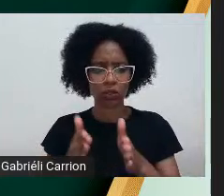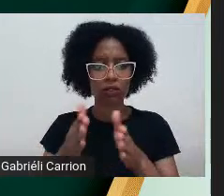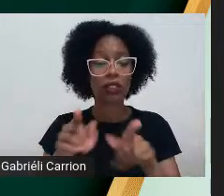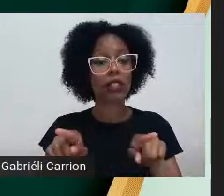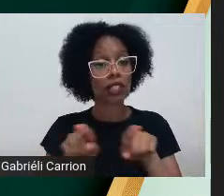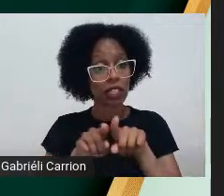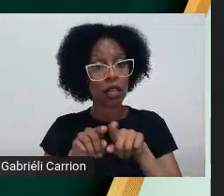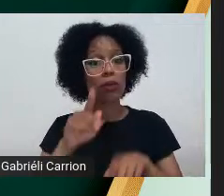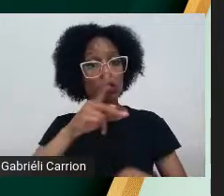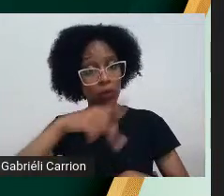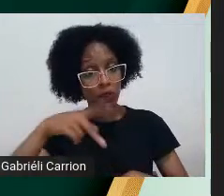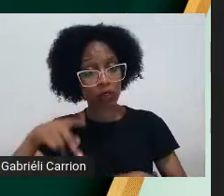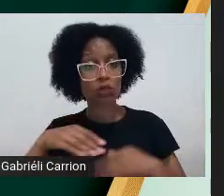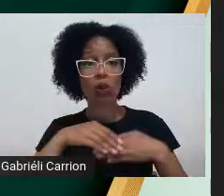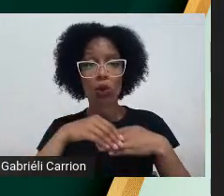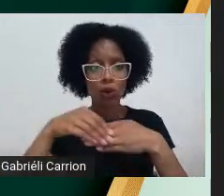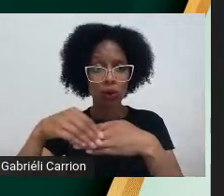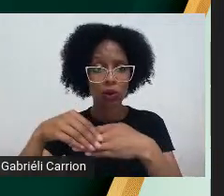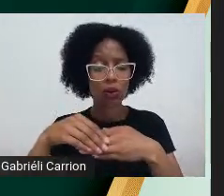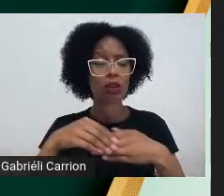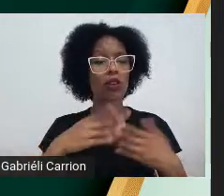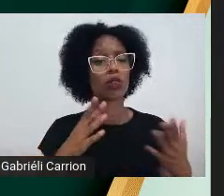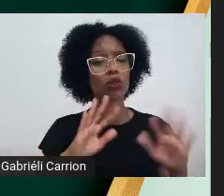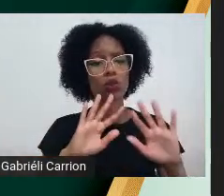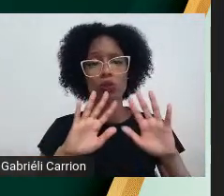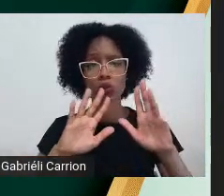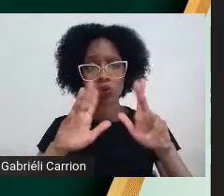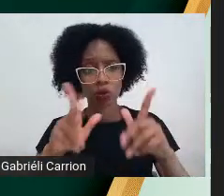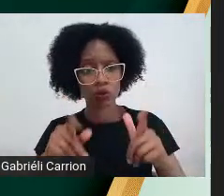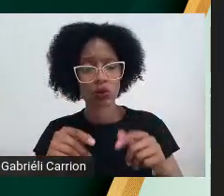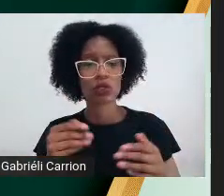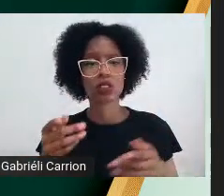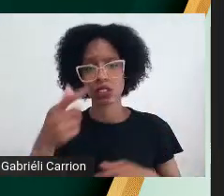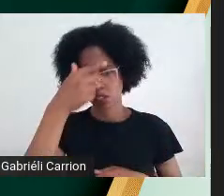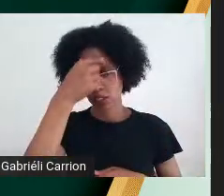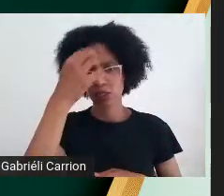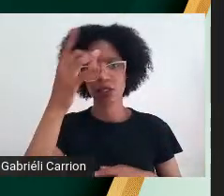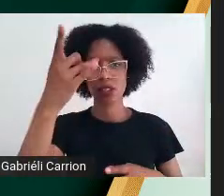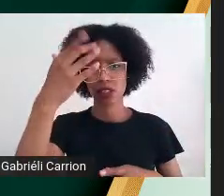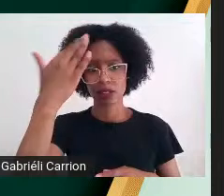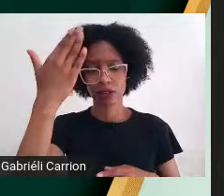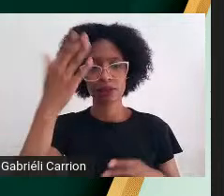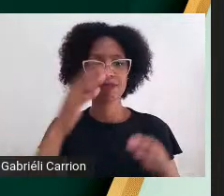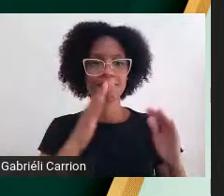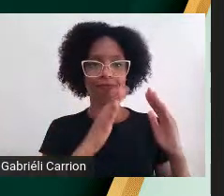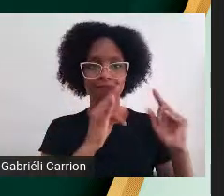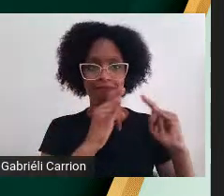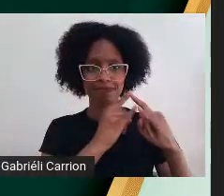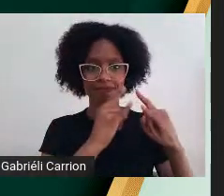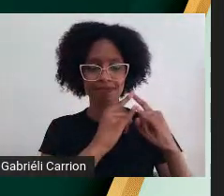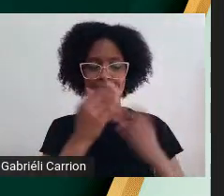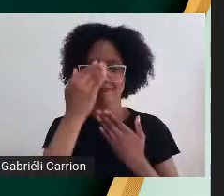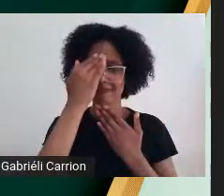professores, orientadores, supervisores de estágio e à instituição. Obrigada.